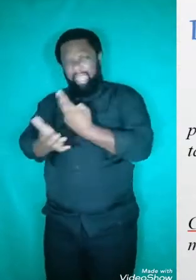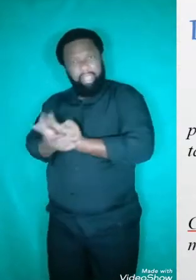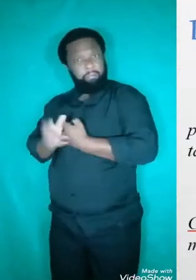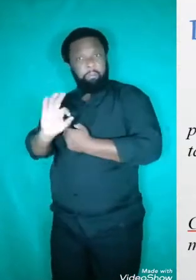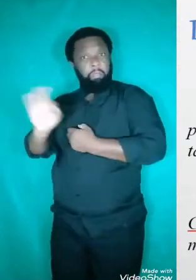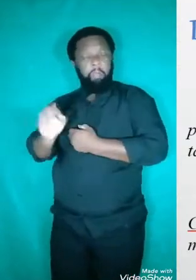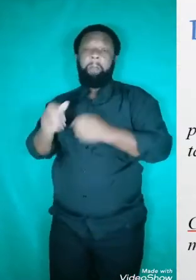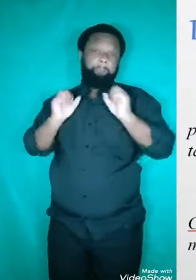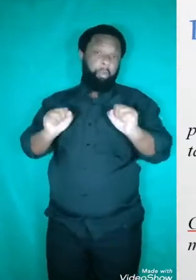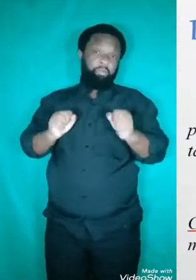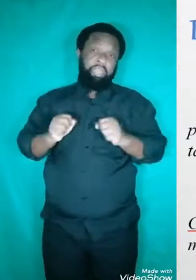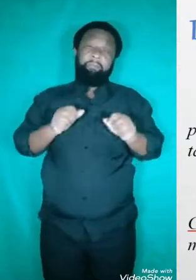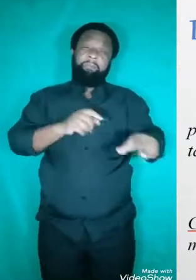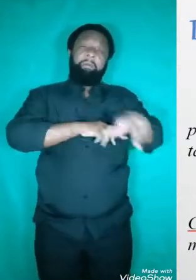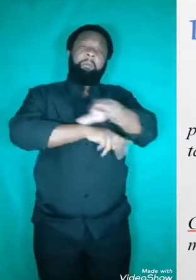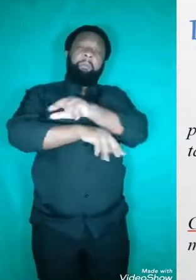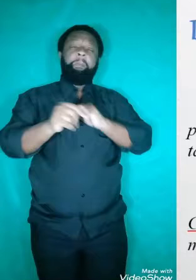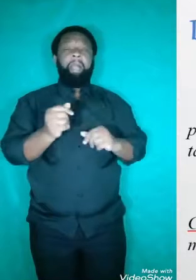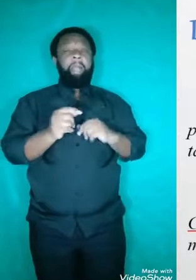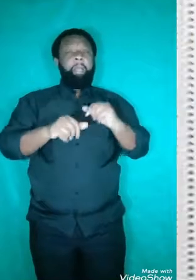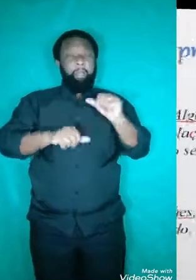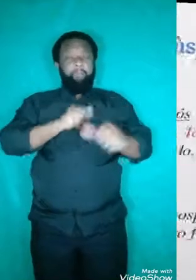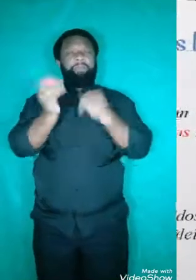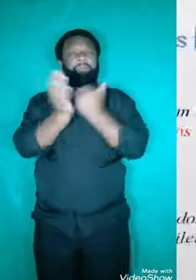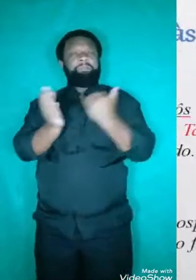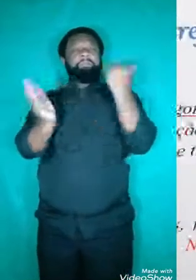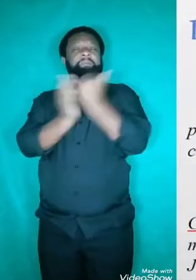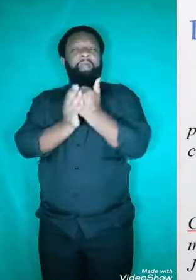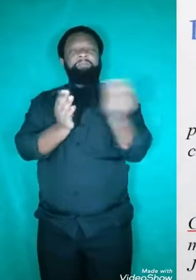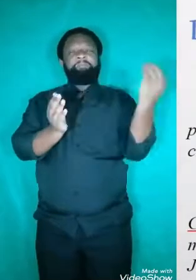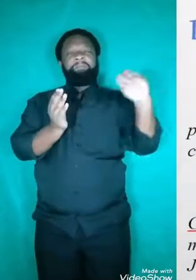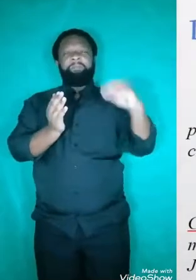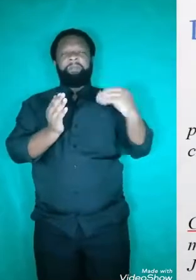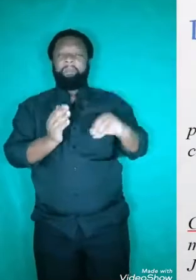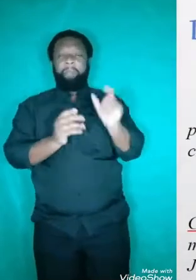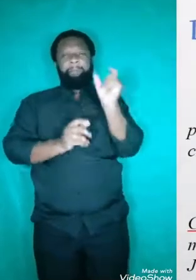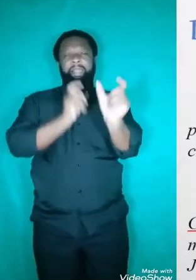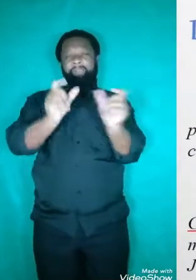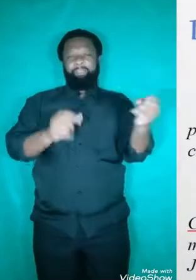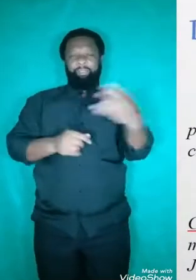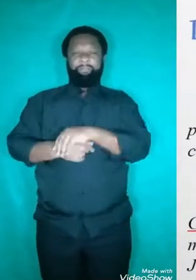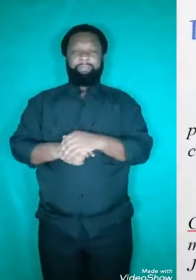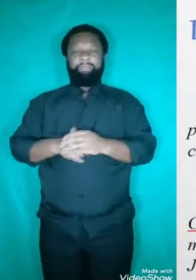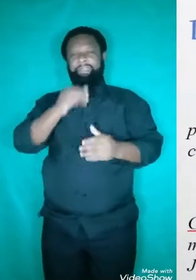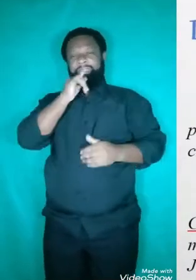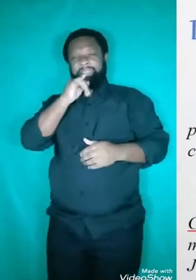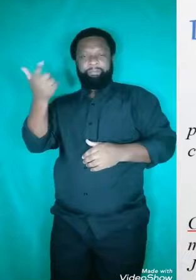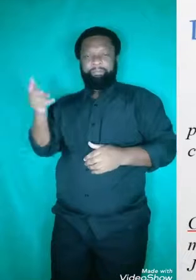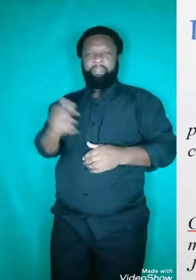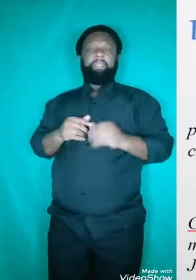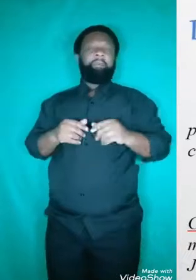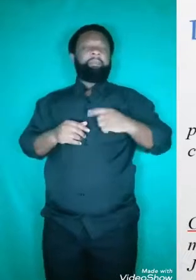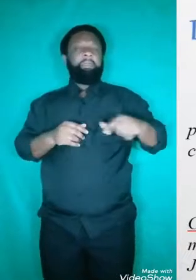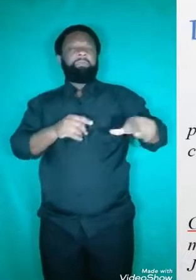pode diversificar, né, e enriquecer com formas lexicais. Olha como ficaria. Tais recursos